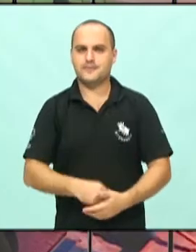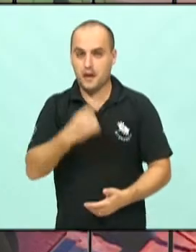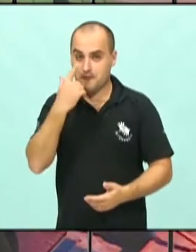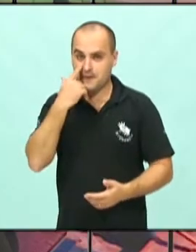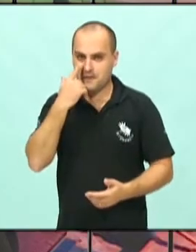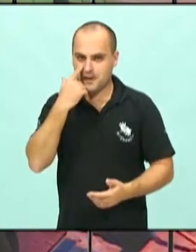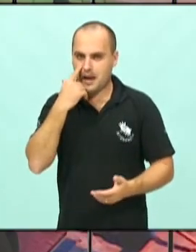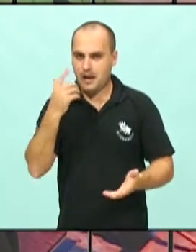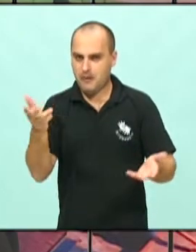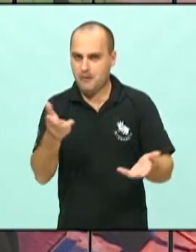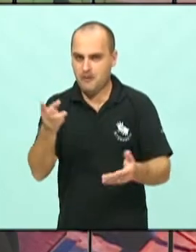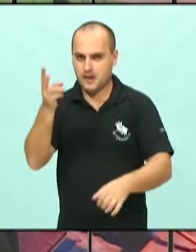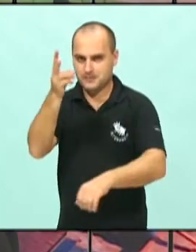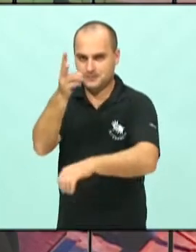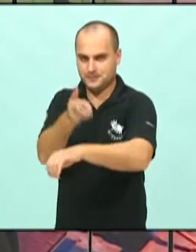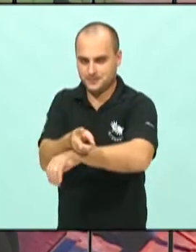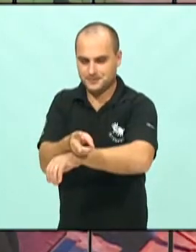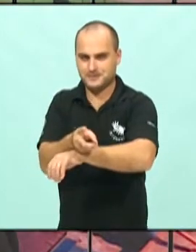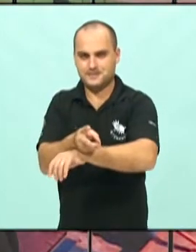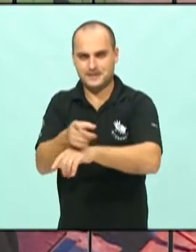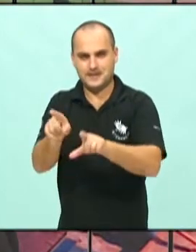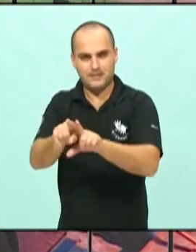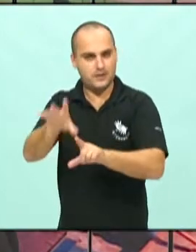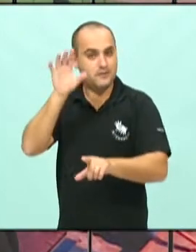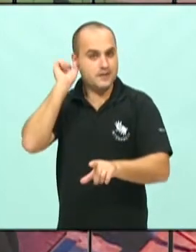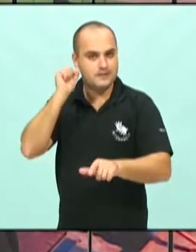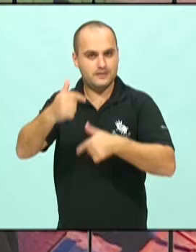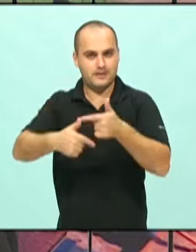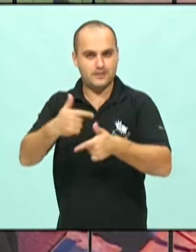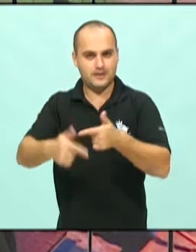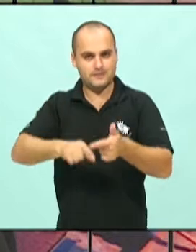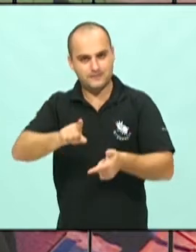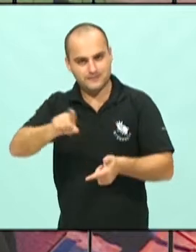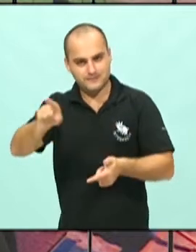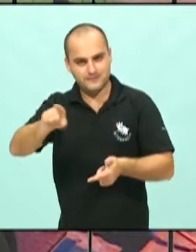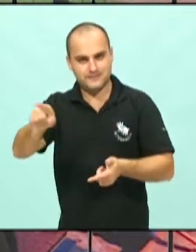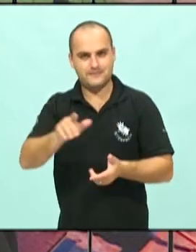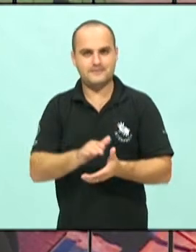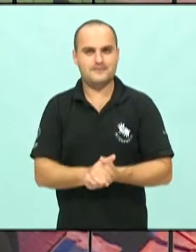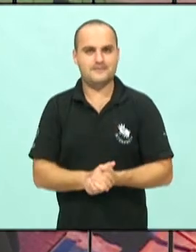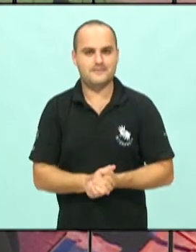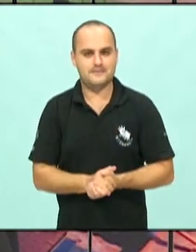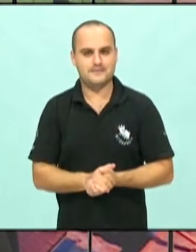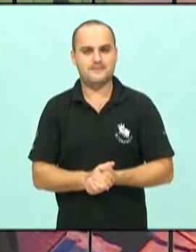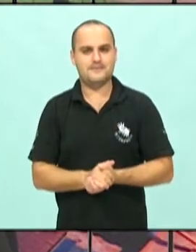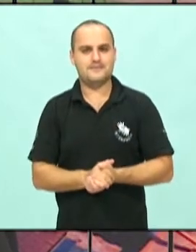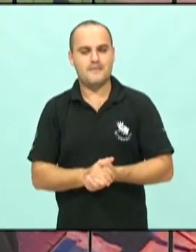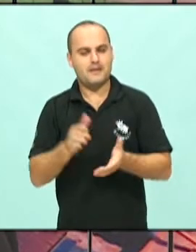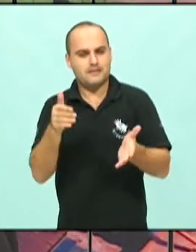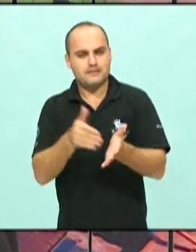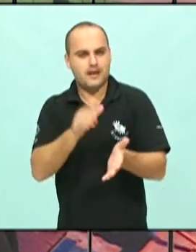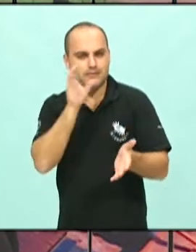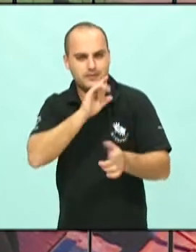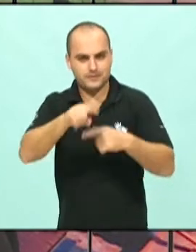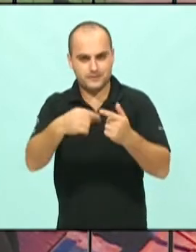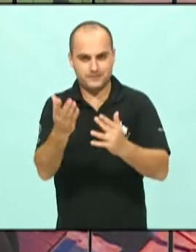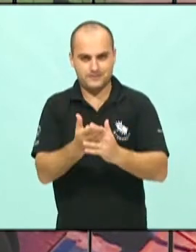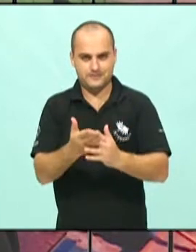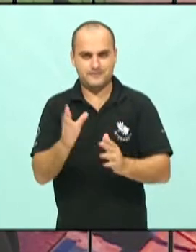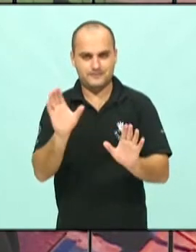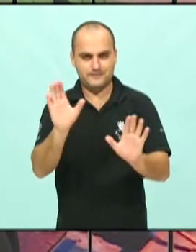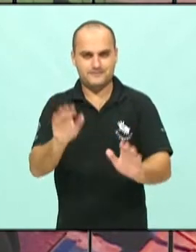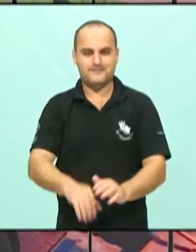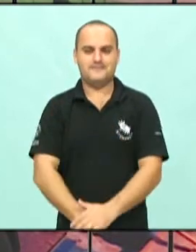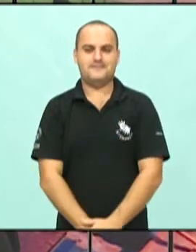Vamos então ver e ouvir um pouco do trabalho de Paulette. Até daqui a pouco, depois do intervalo. Até